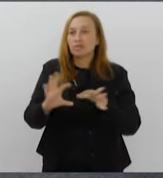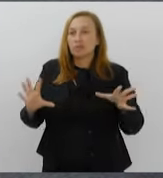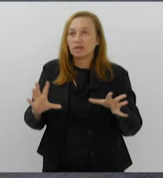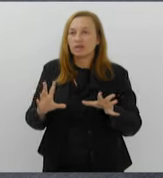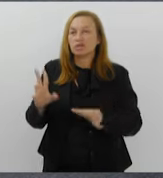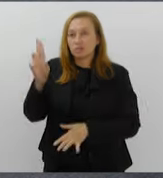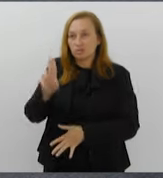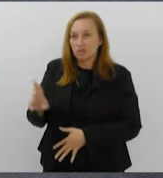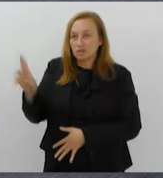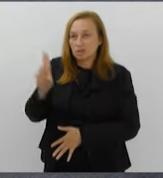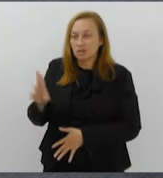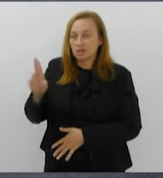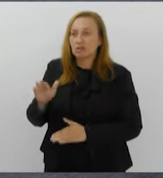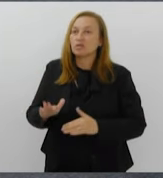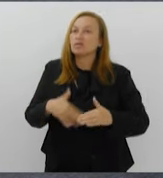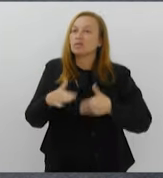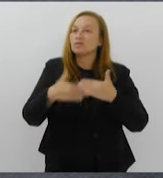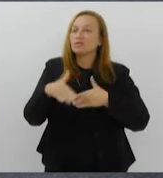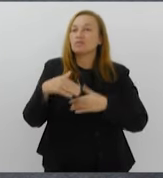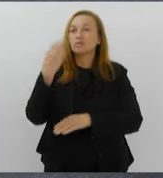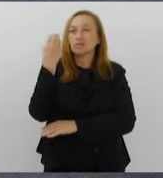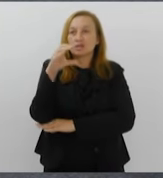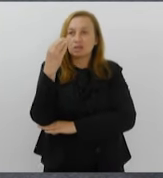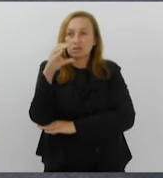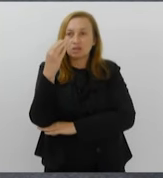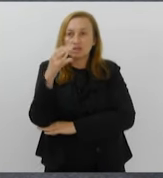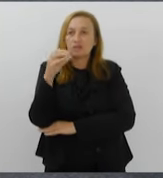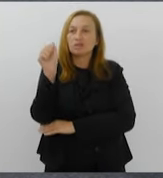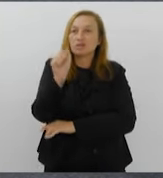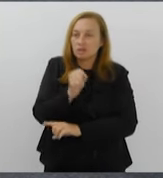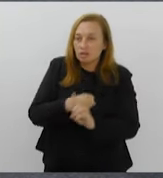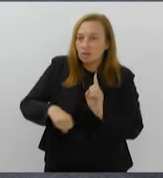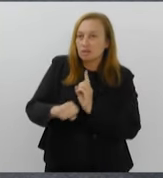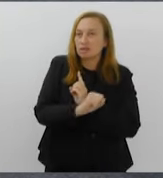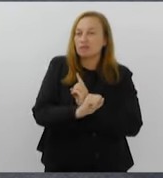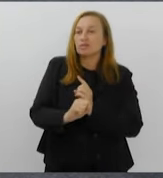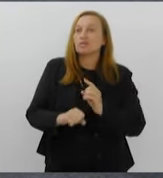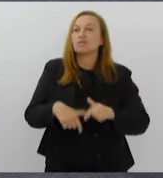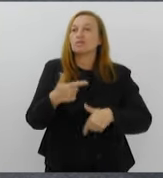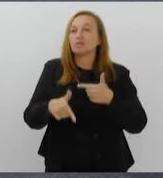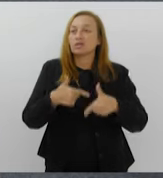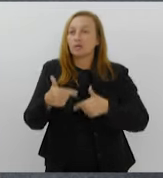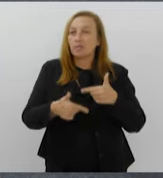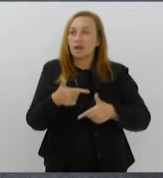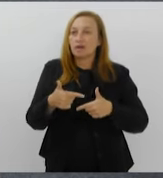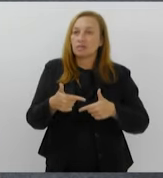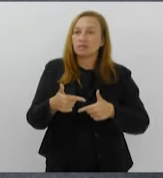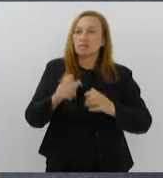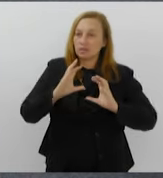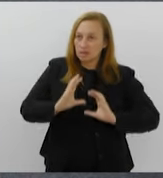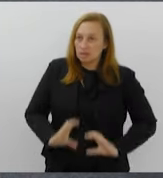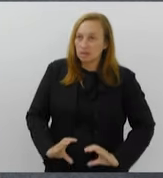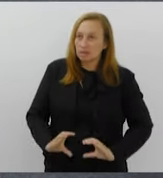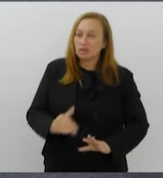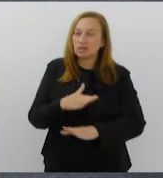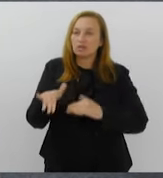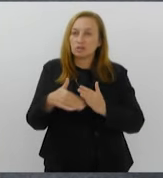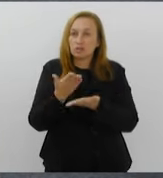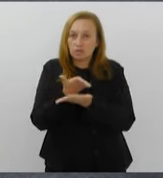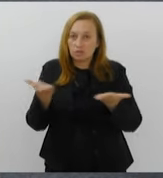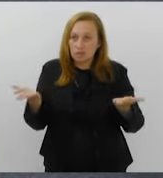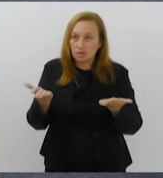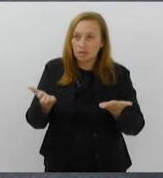universitária, sim pelo desenvolvimento científico da sociedade e o exercício pleno da cidadania de todos e